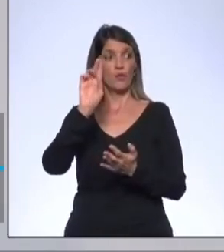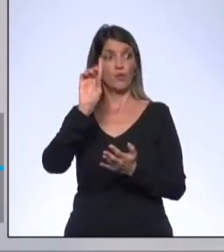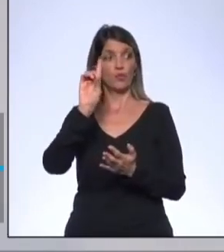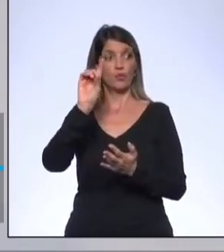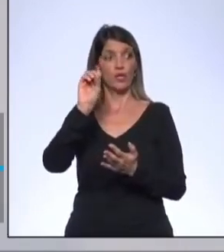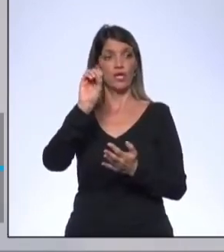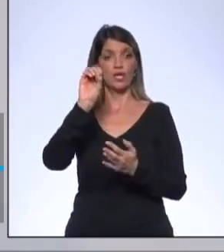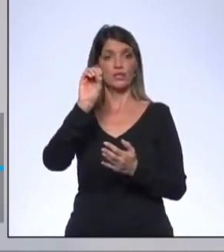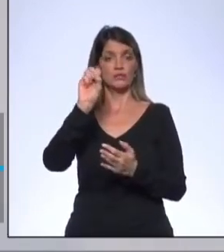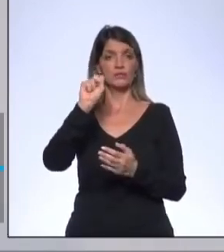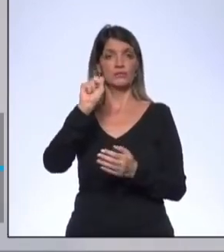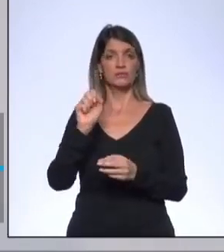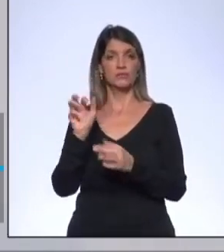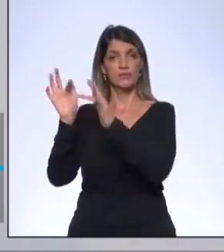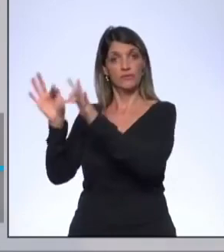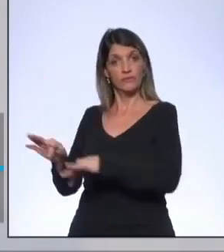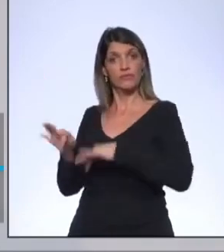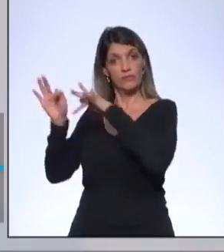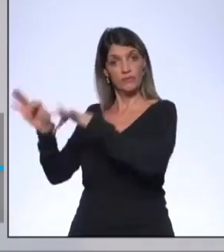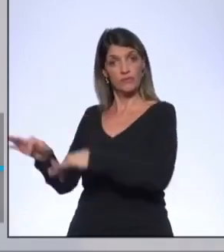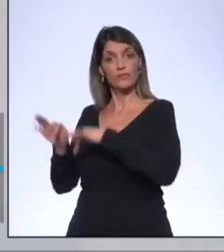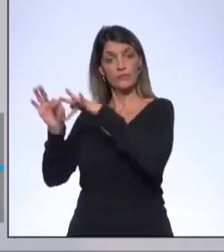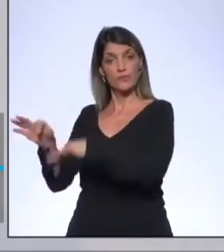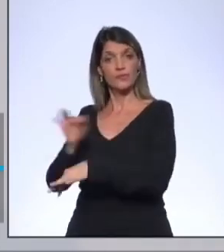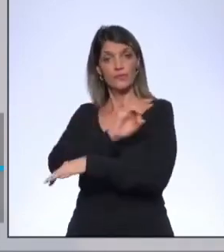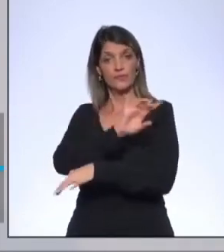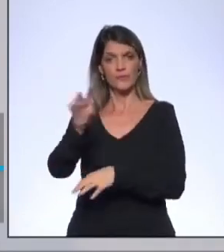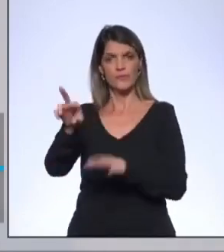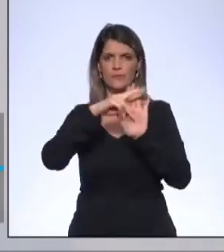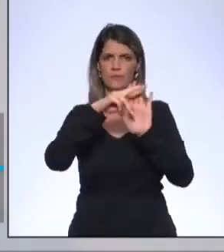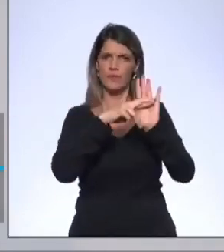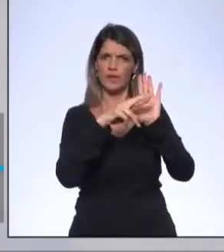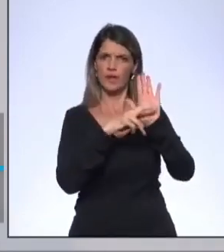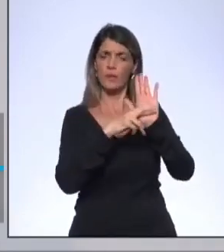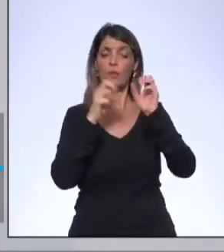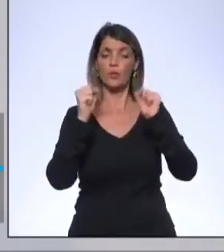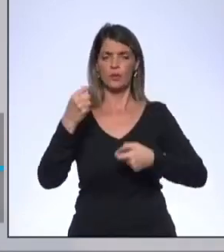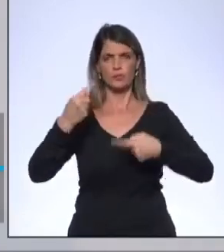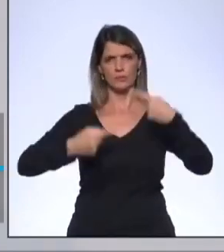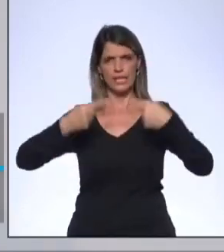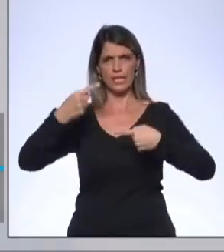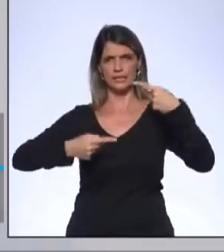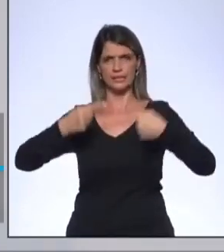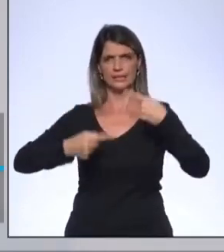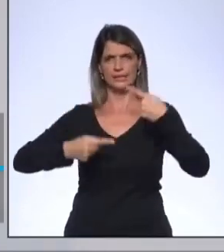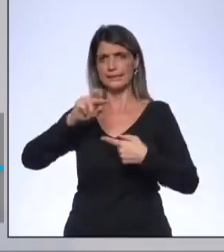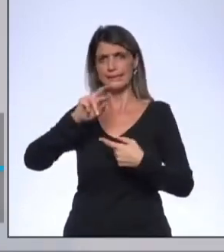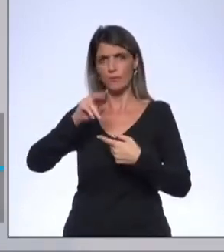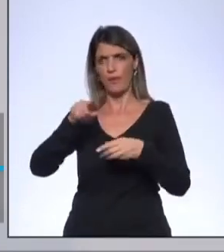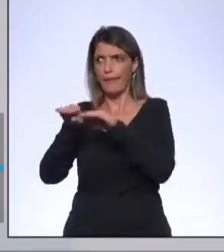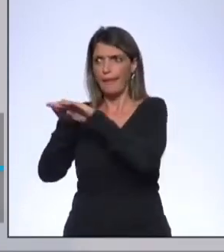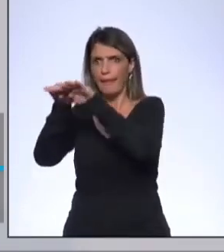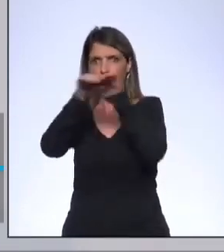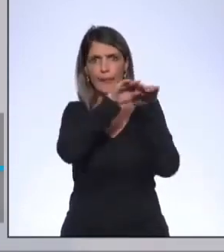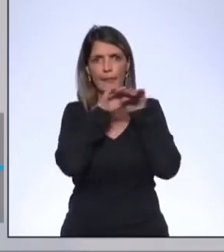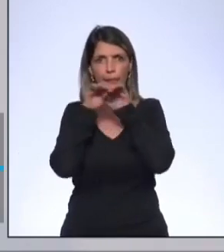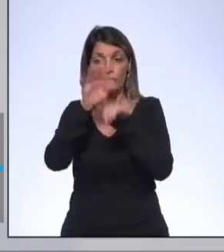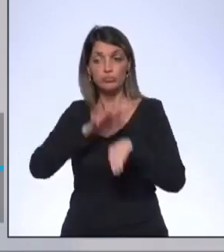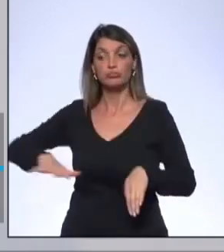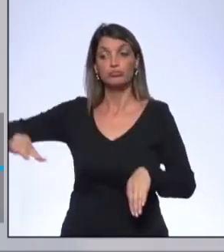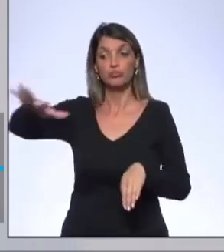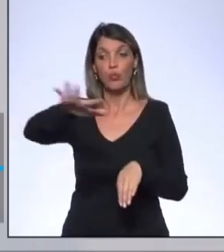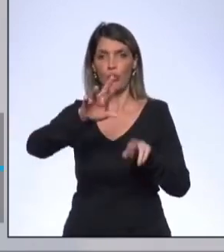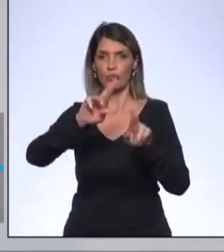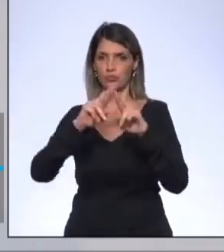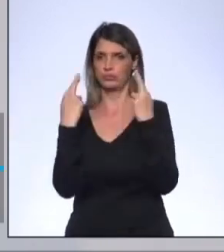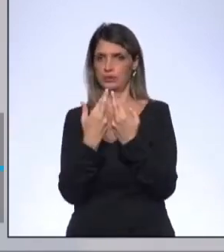né? Cada um com seu senhor feudal, cada um com a sua regra. Então, o poder político não era igualitário em todo o território do reino.